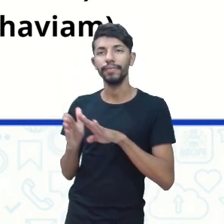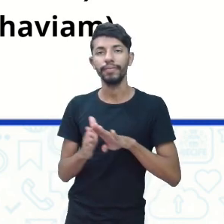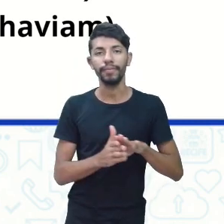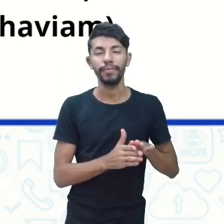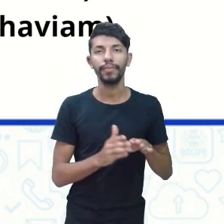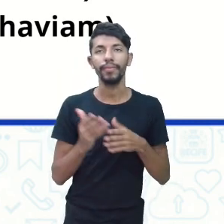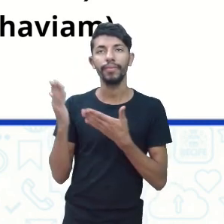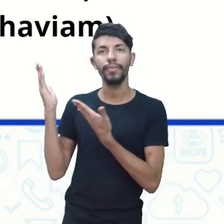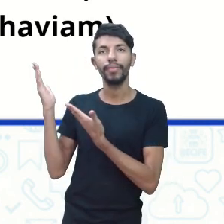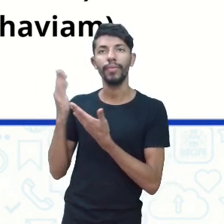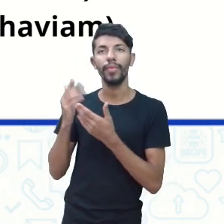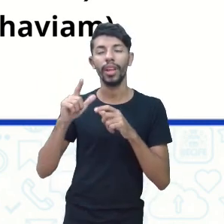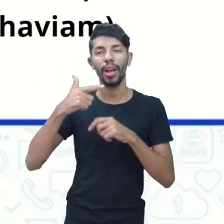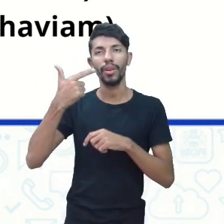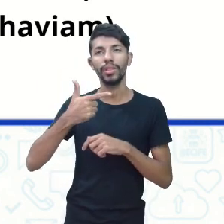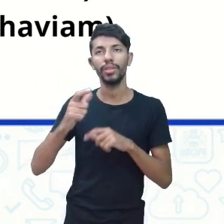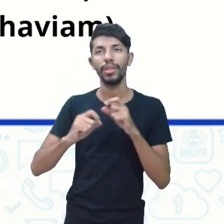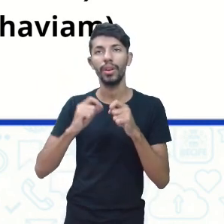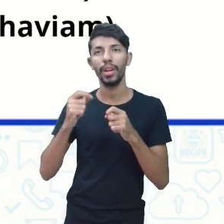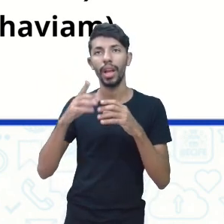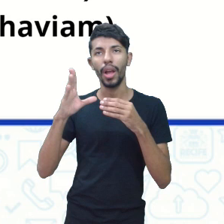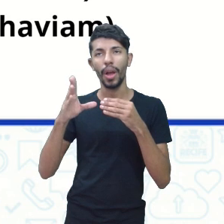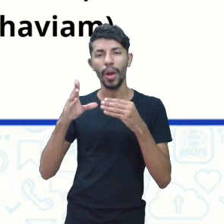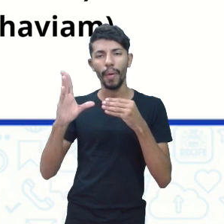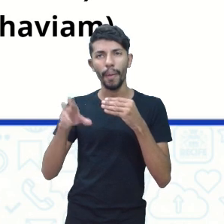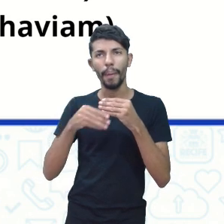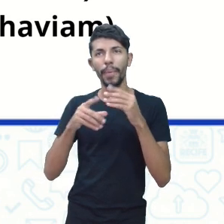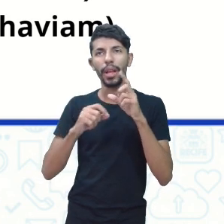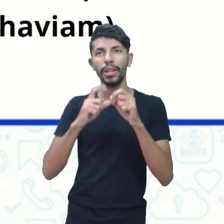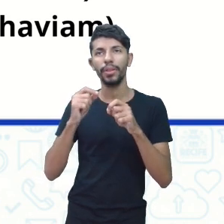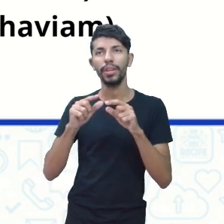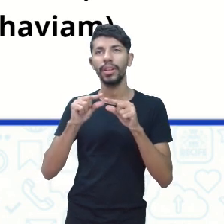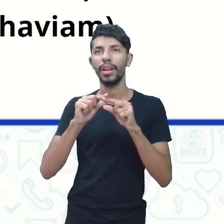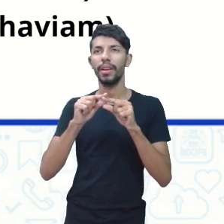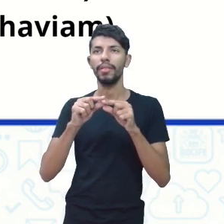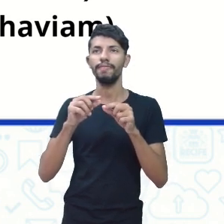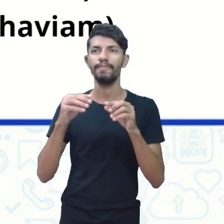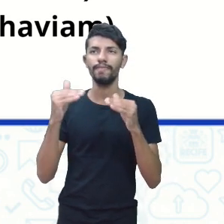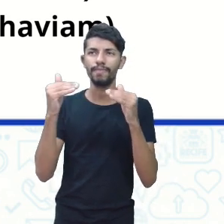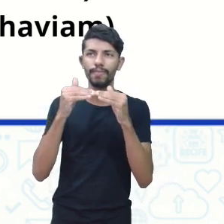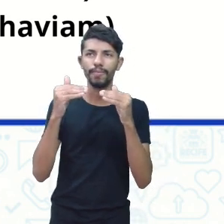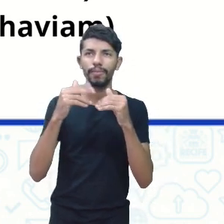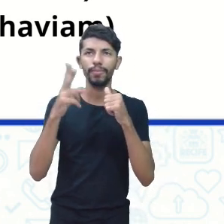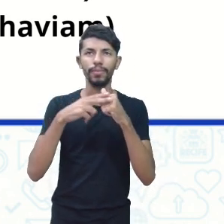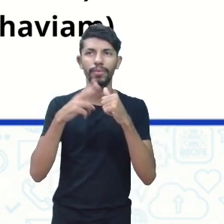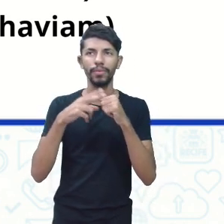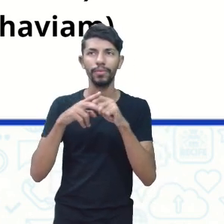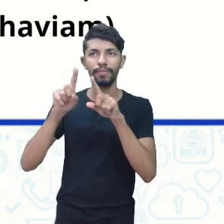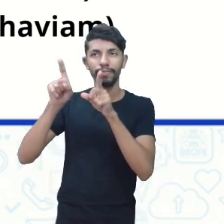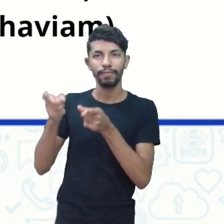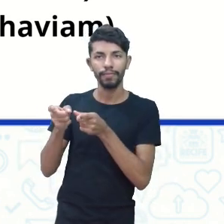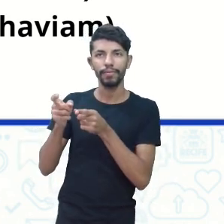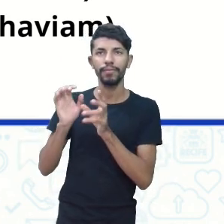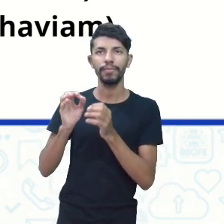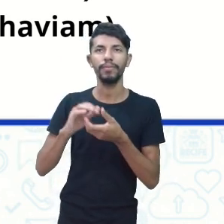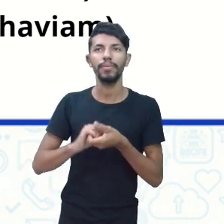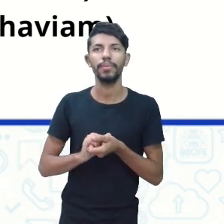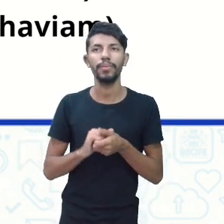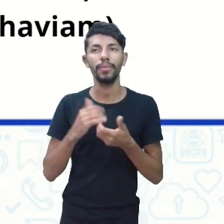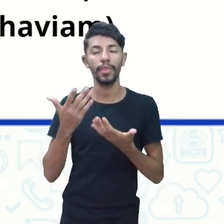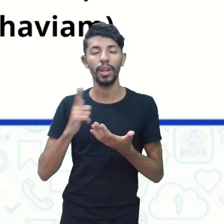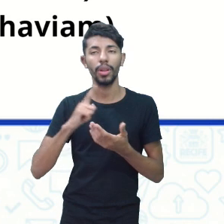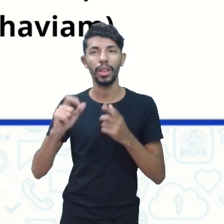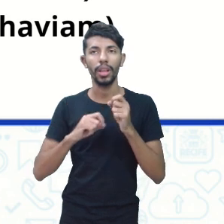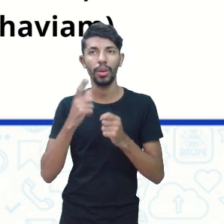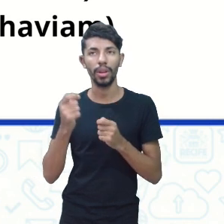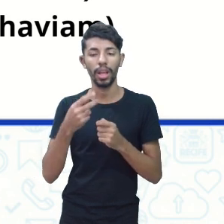verbo entre parênteses. E aí nós temos dois verbos em cada uma das orações.